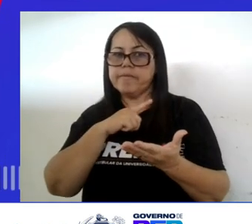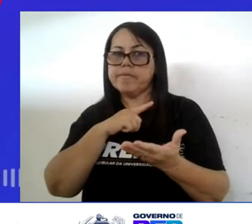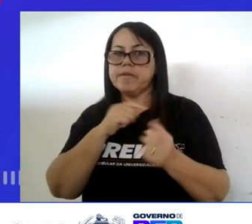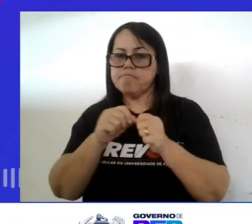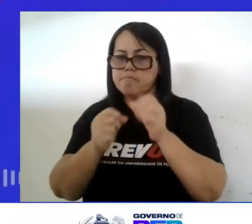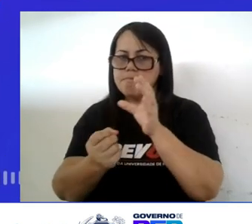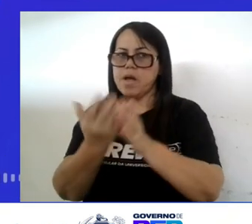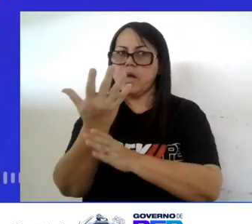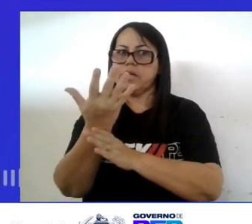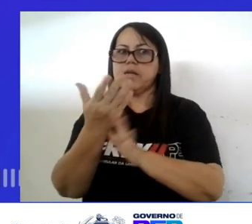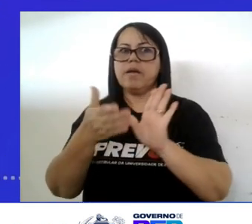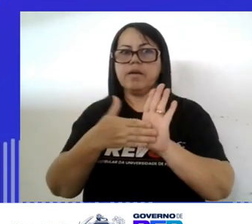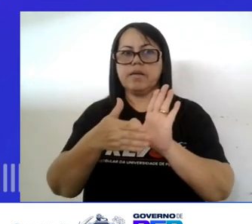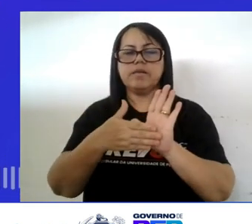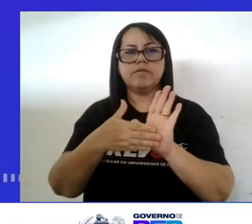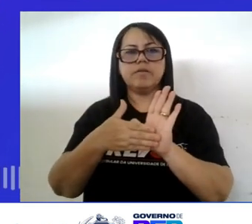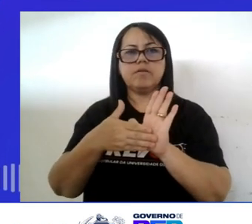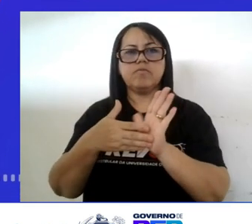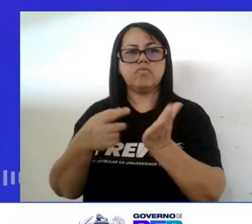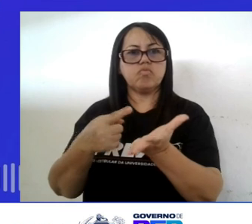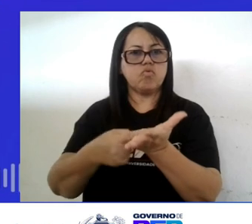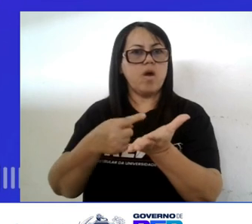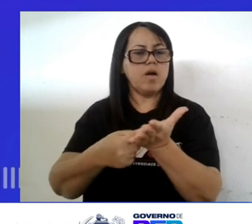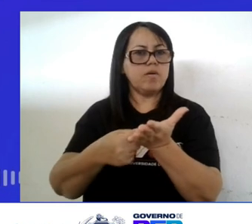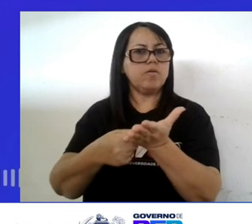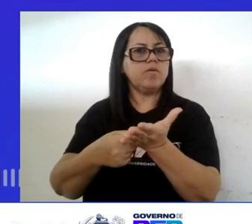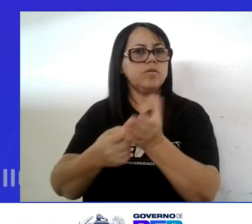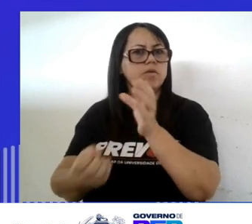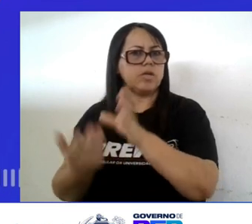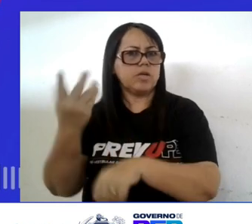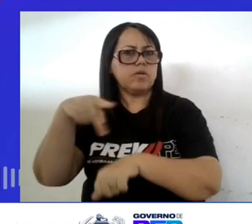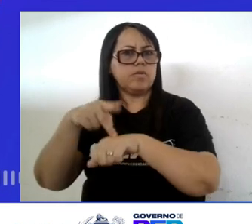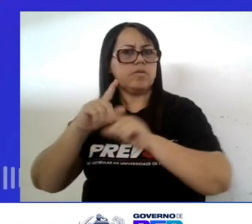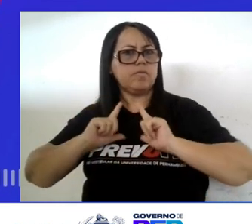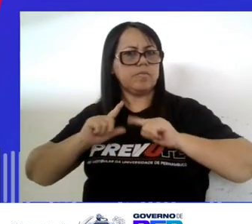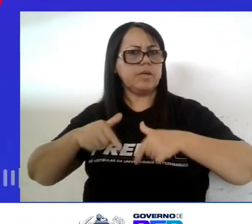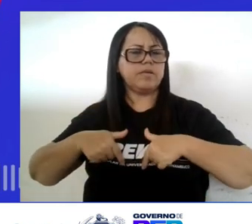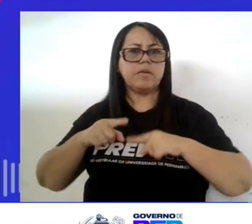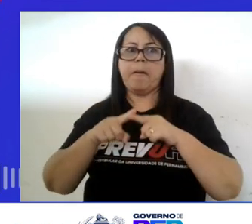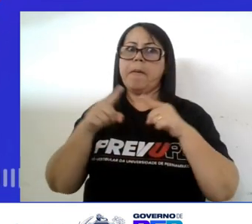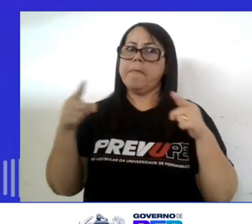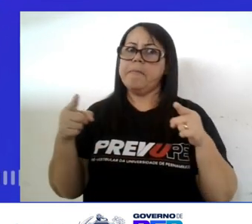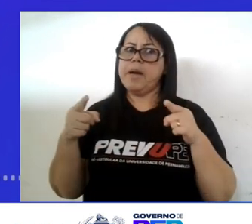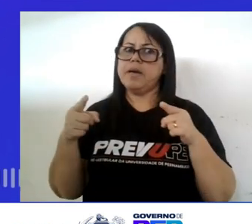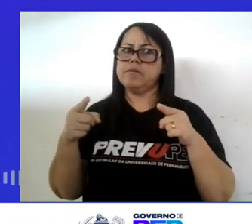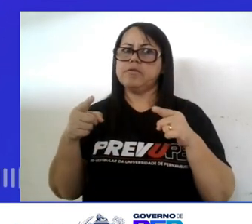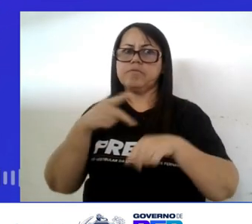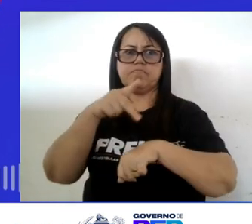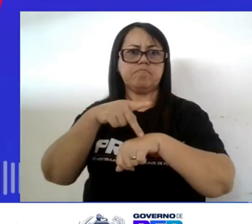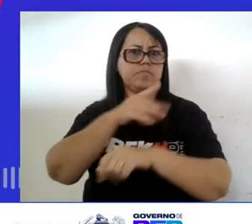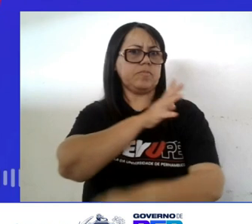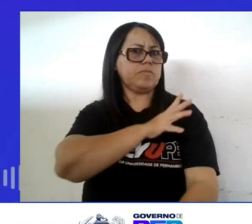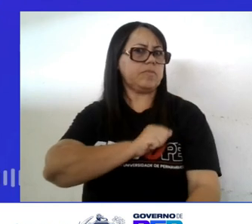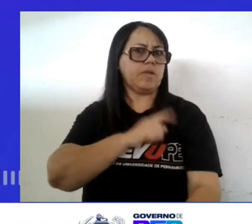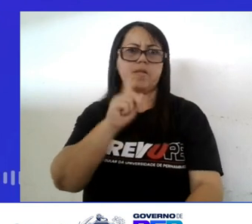no mes acordo que criou Israel o estado palestino não se concretizou a